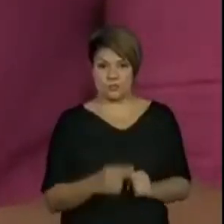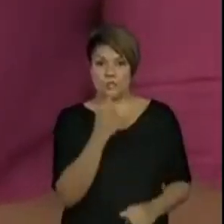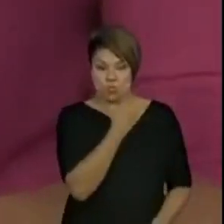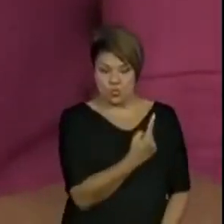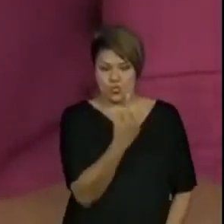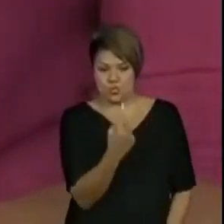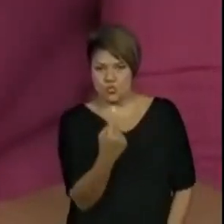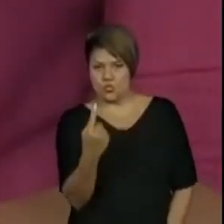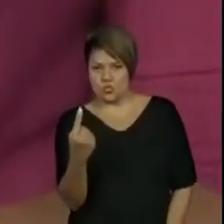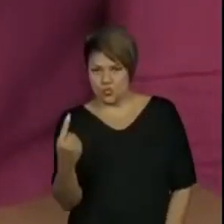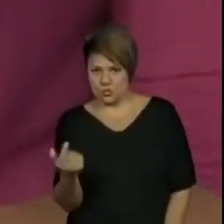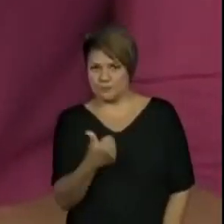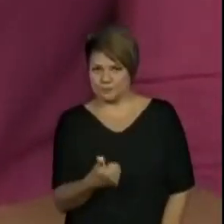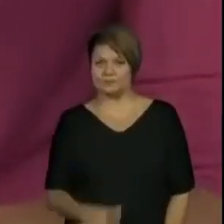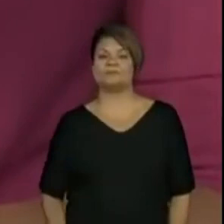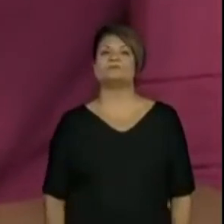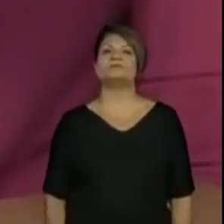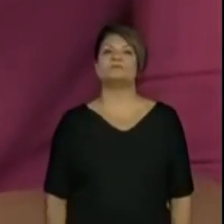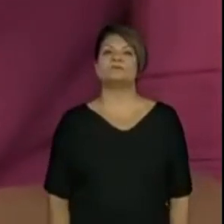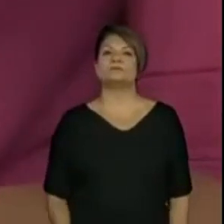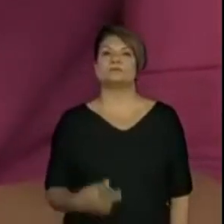de um em um. Então, ó.